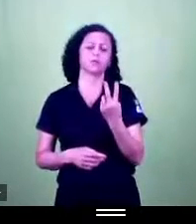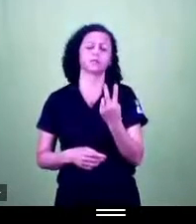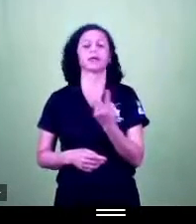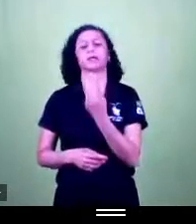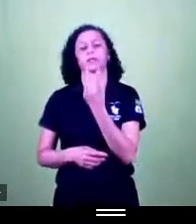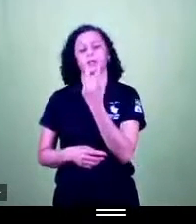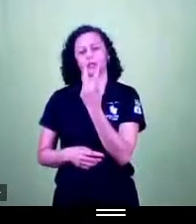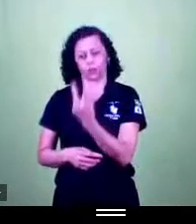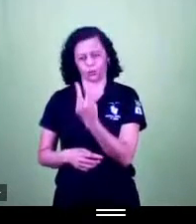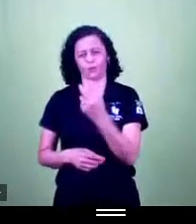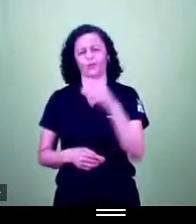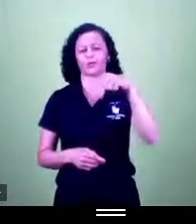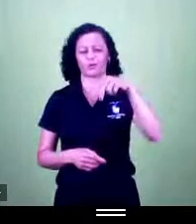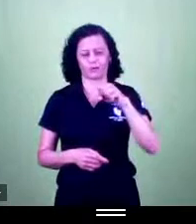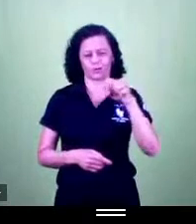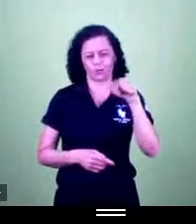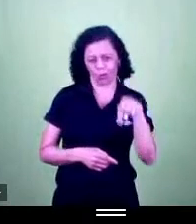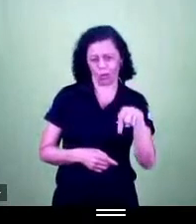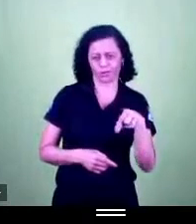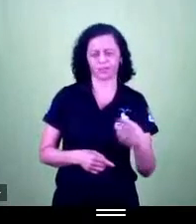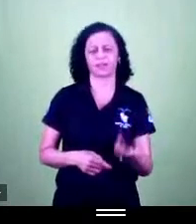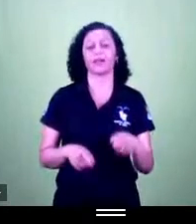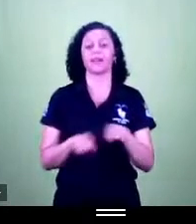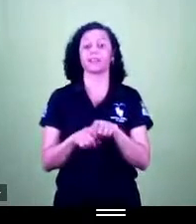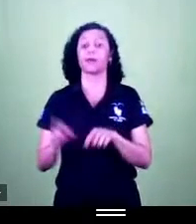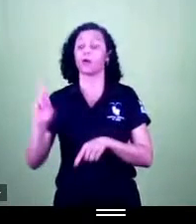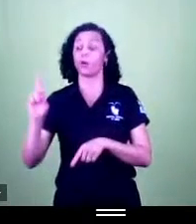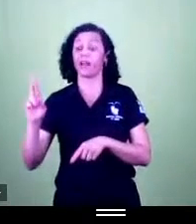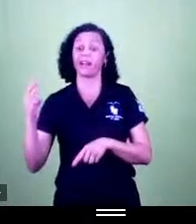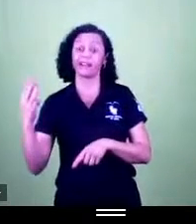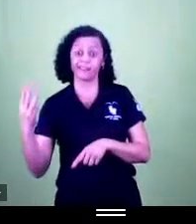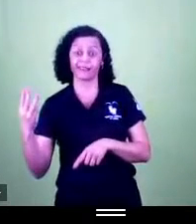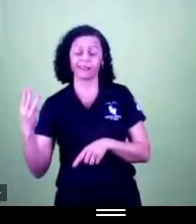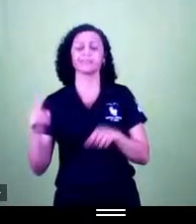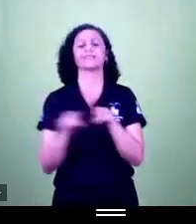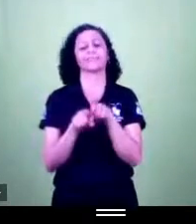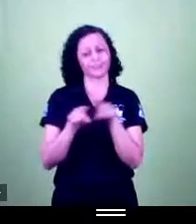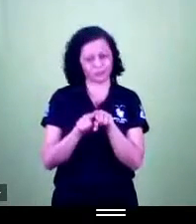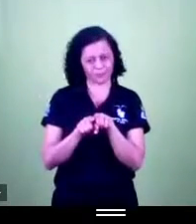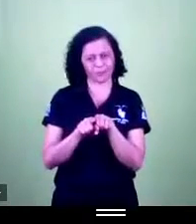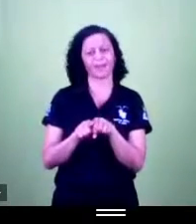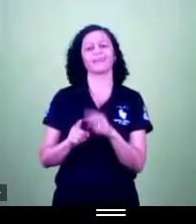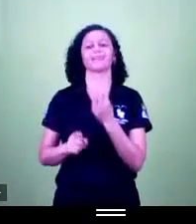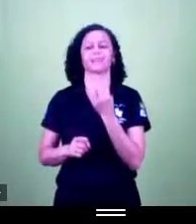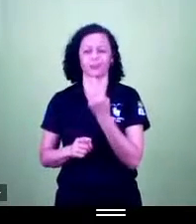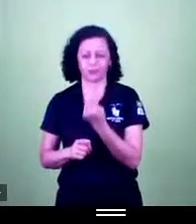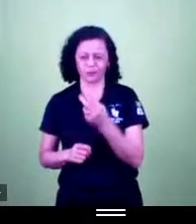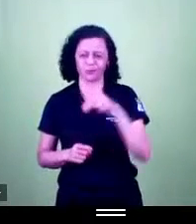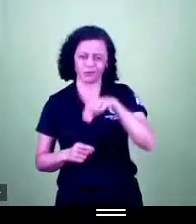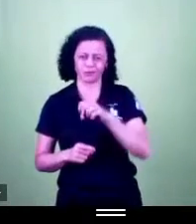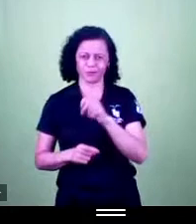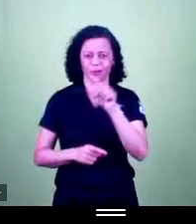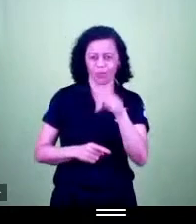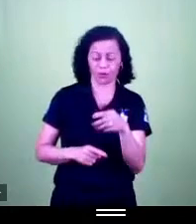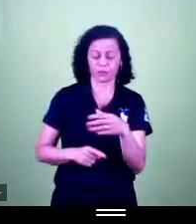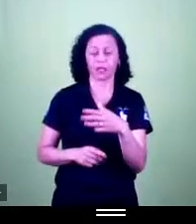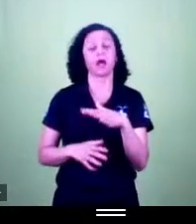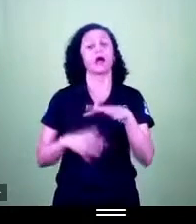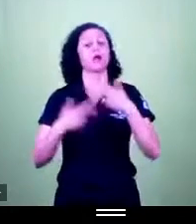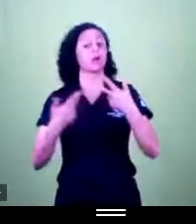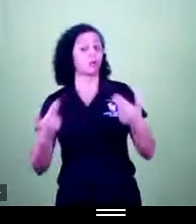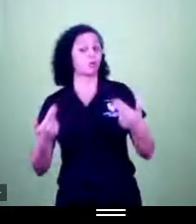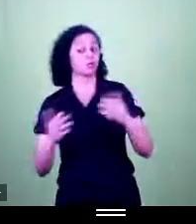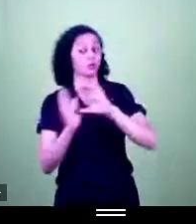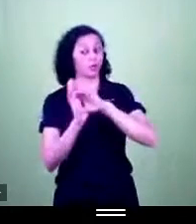R3? Está entre dois nós. Olha o R3. Tá vendo? Então, quando eu mudo o conceito agora para ramo, eu vou ter